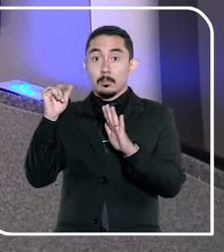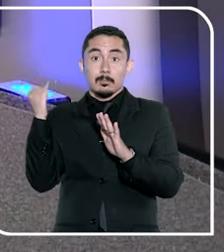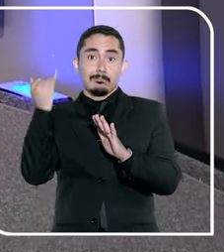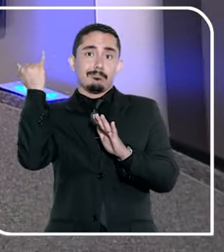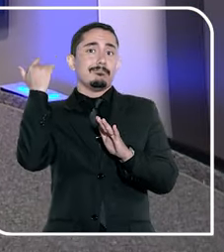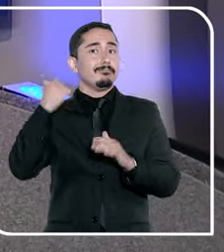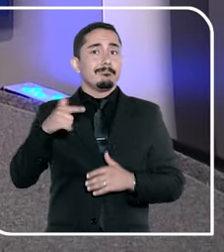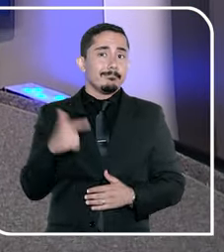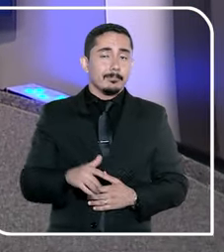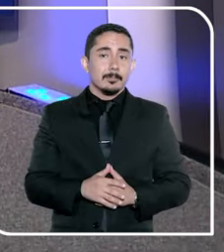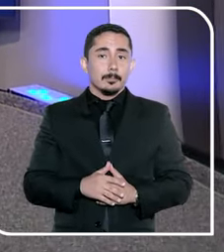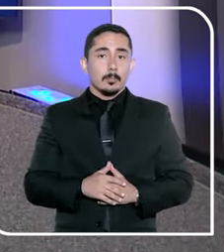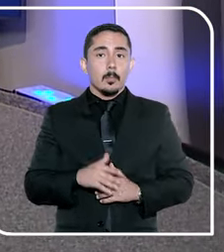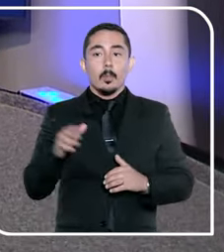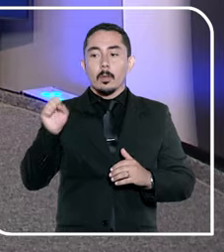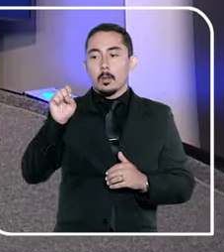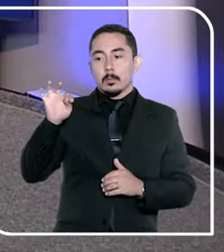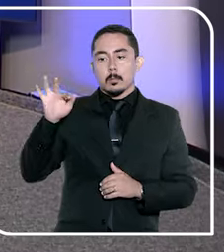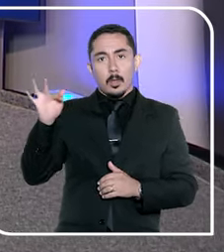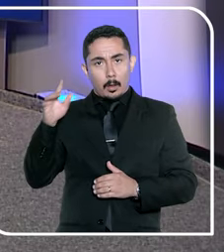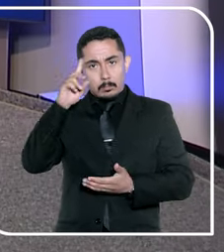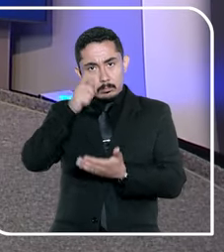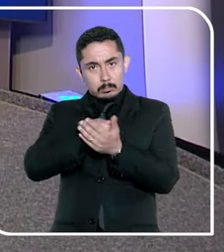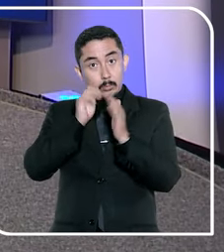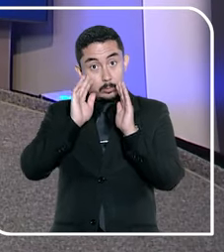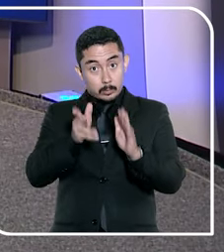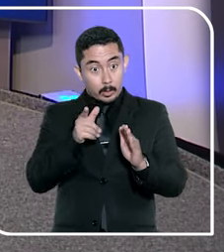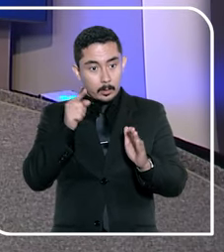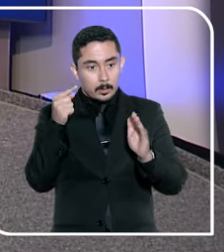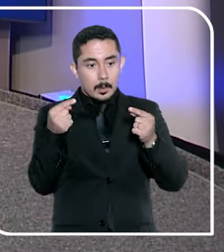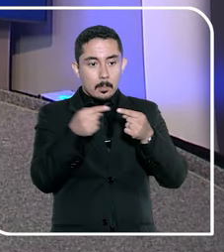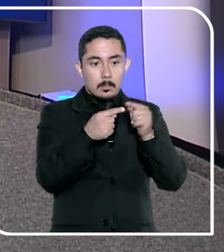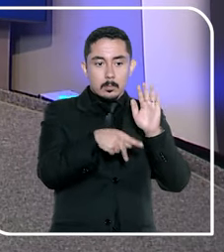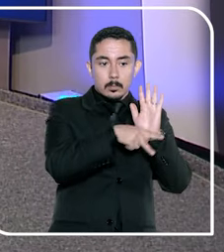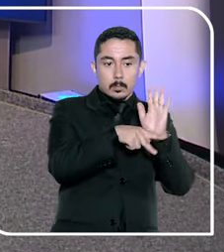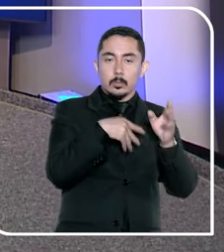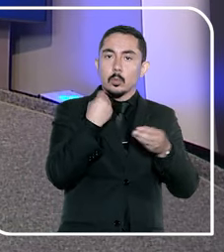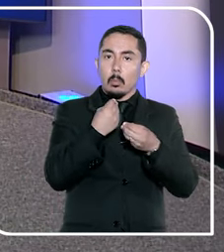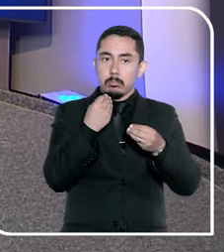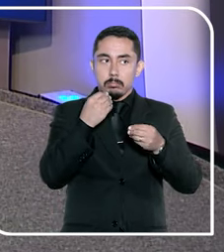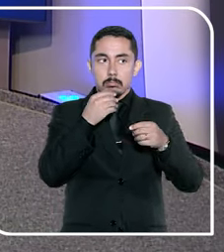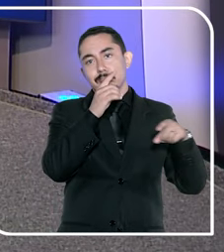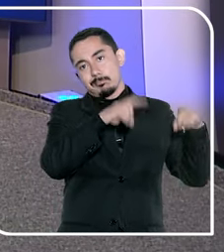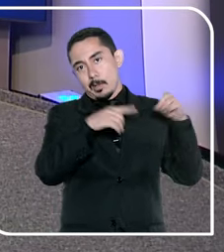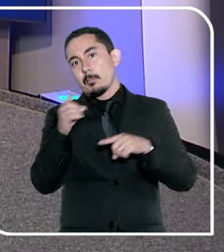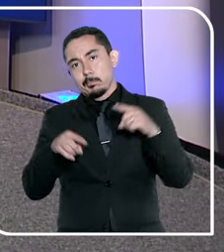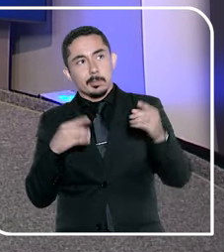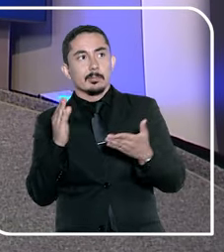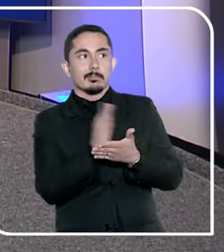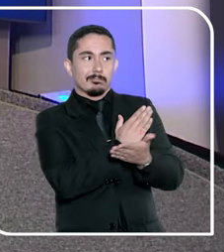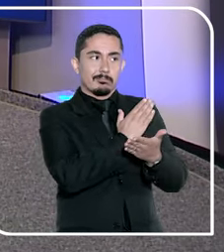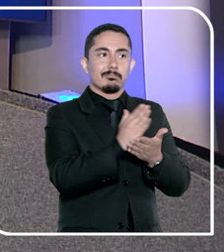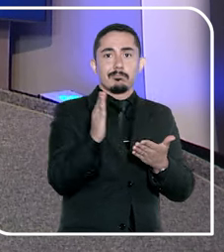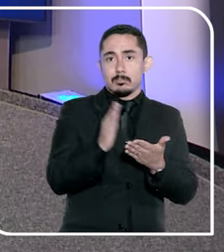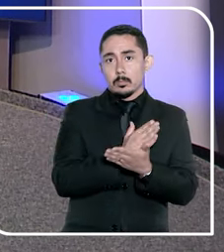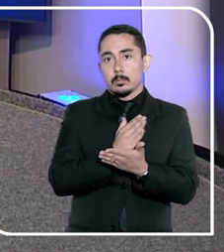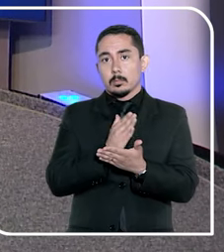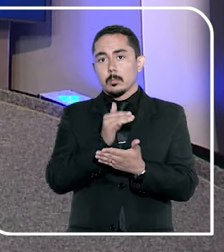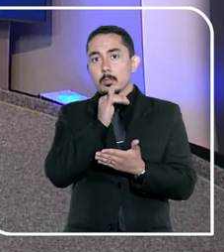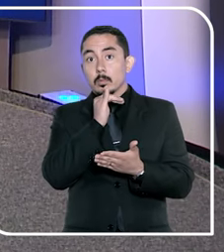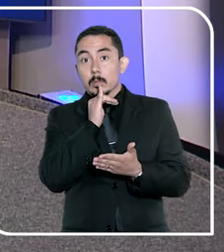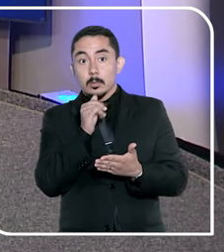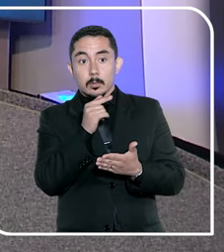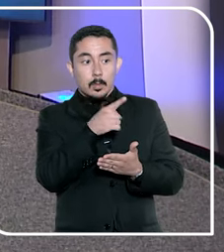o Supremo Tribunal Federal já definiu que a aplicação desse princípio Depende de algumas condições simultâneas como a ausência de